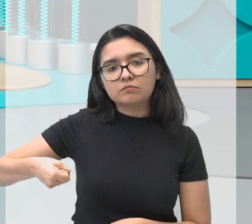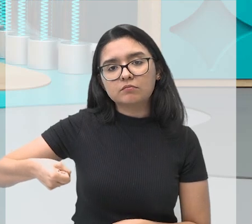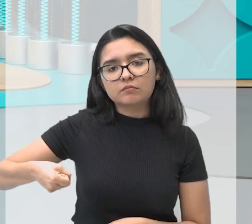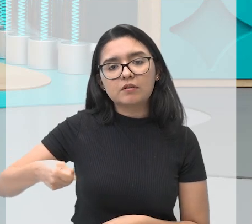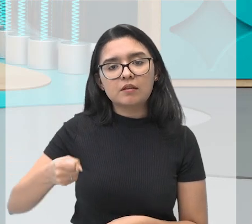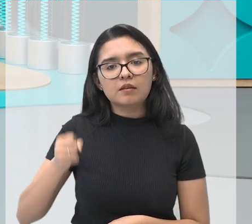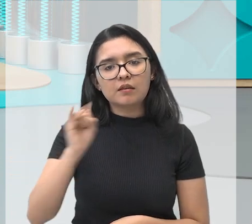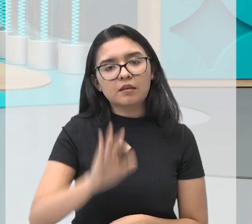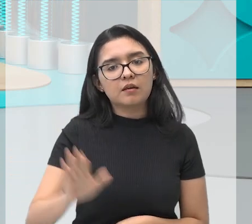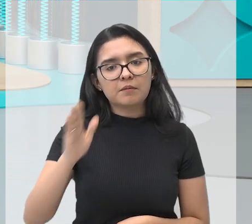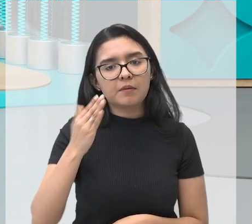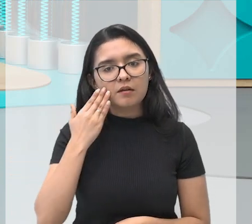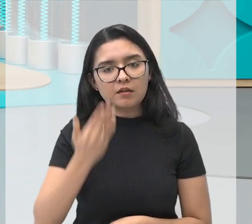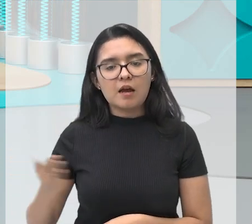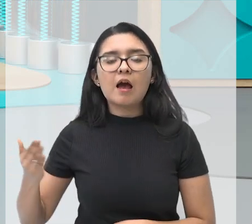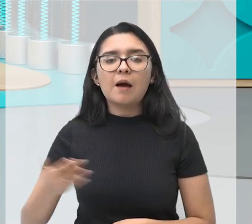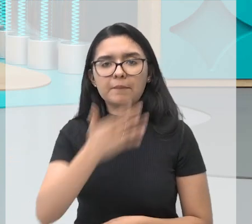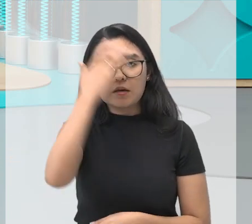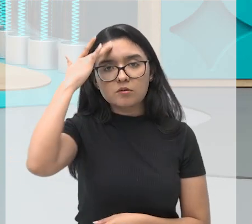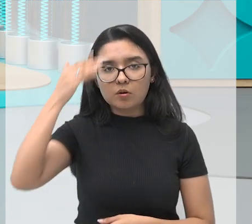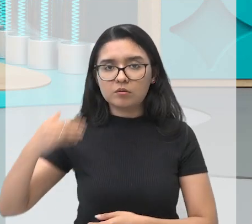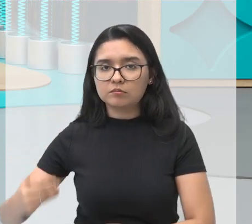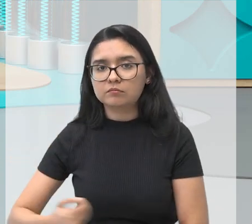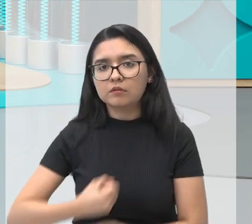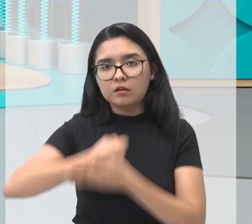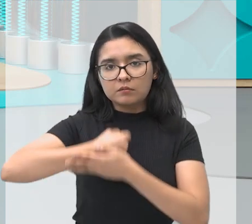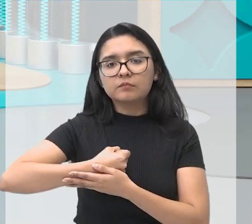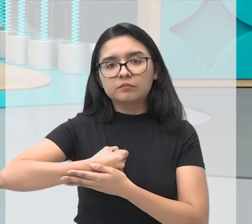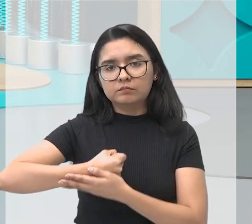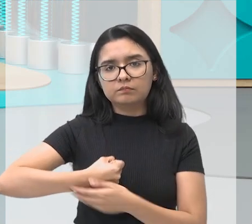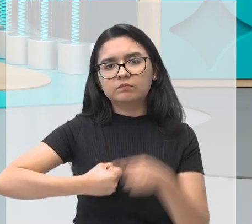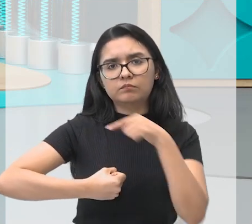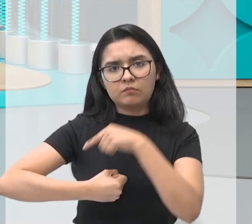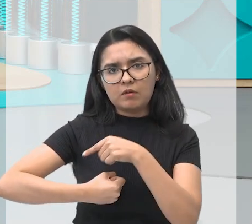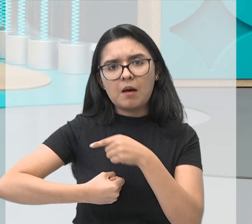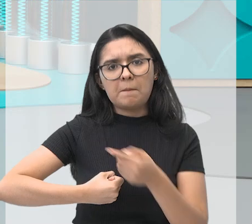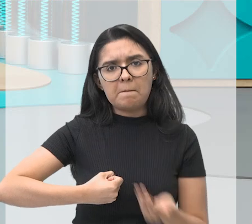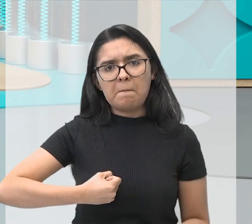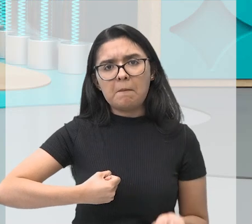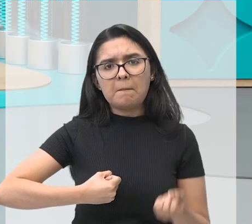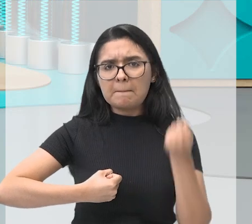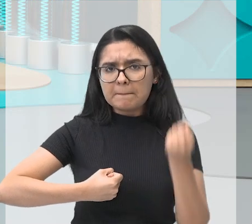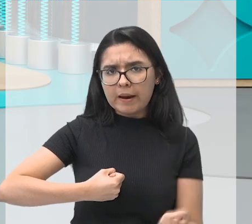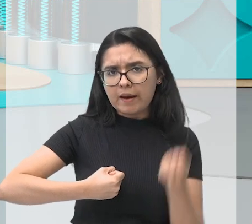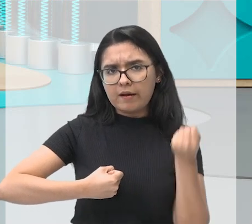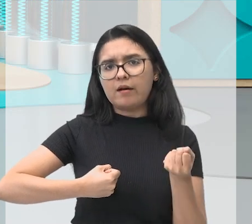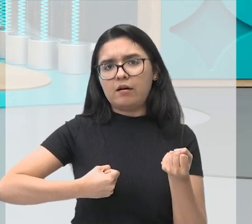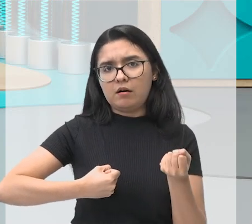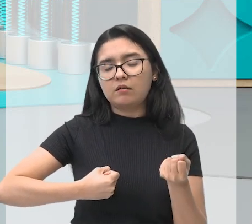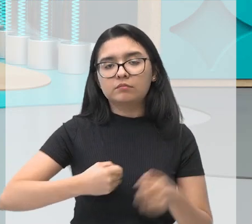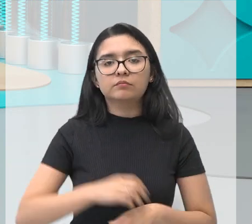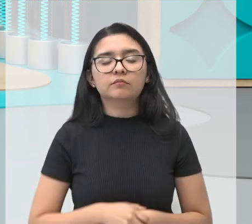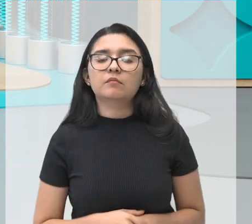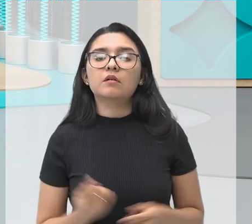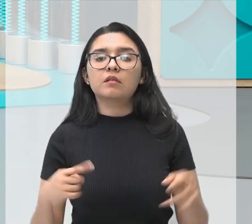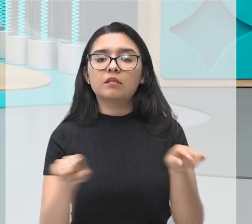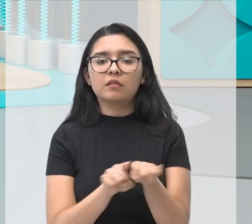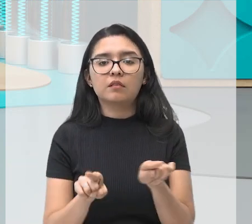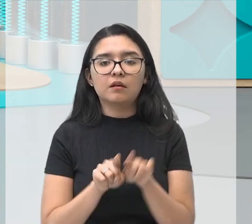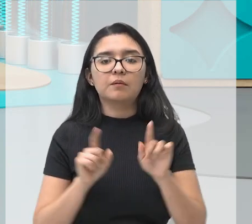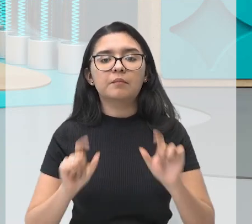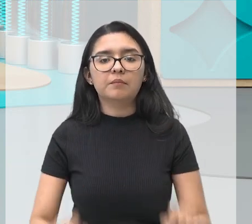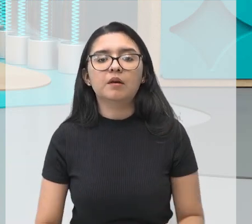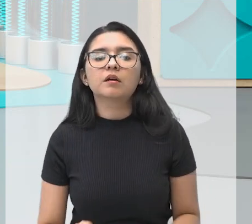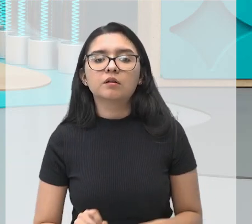de papel que vem no braço e do mesmo jeito vai pesar, vai cansar, né? Ou ainda carregar